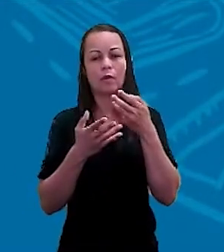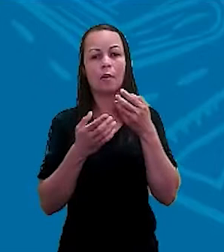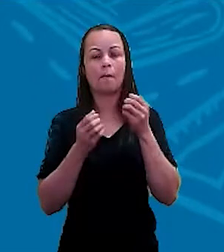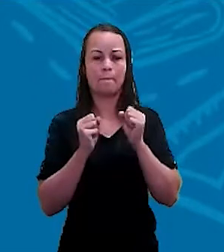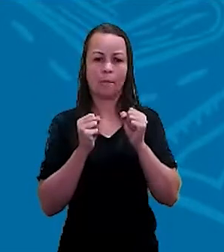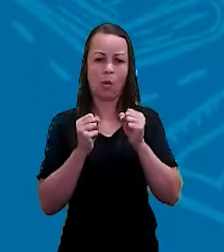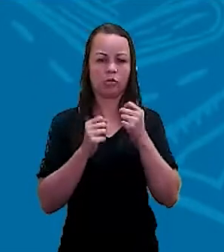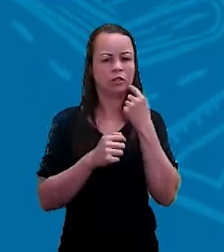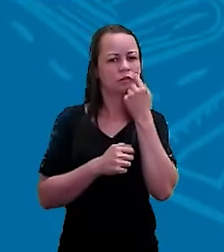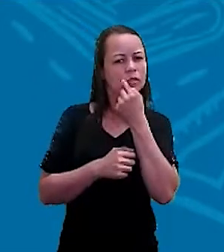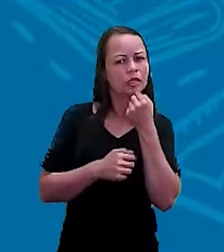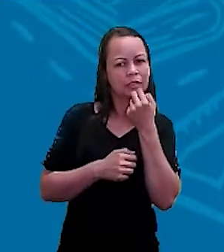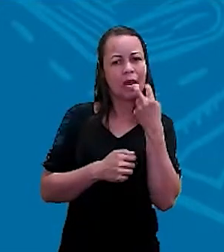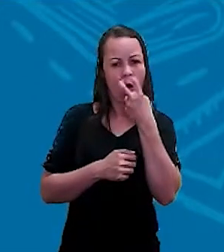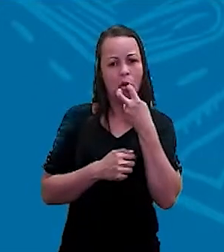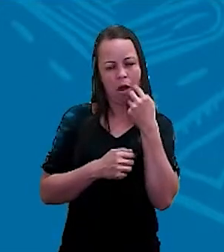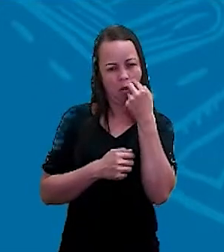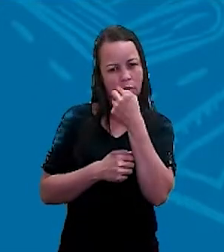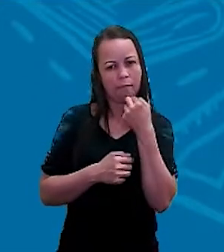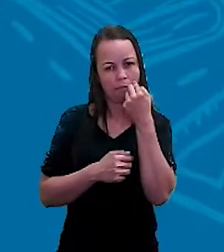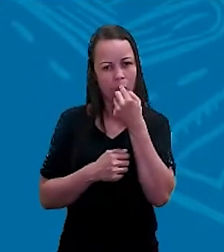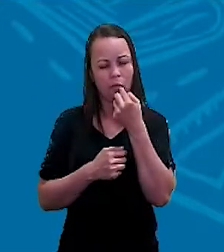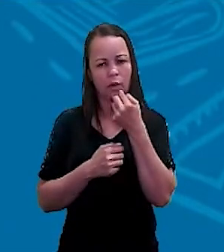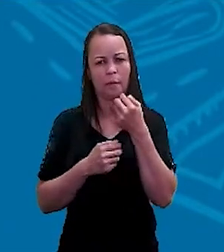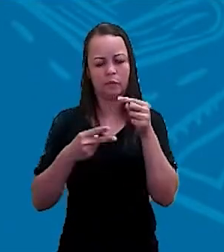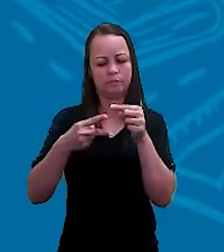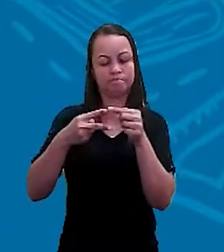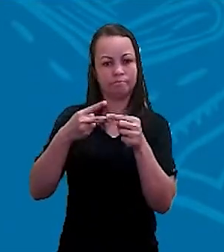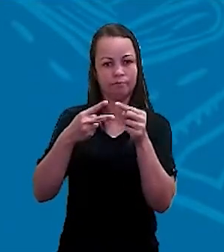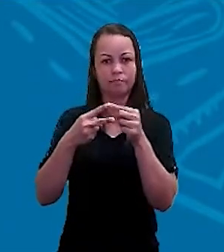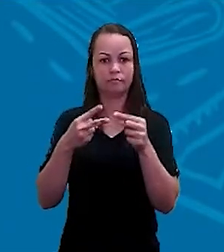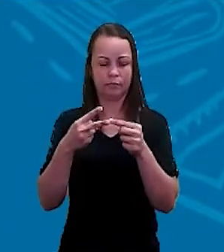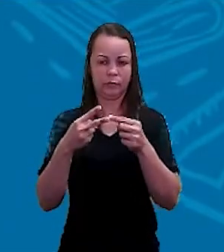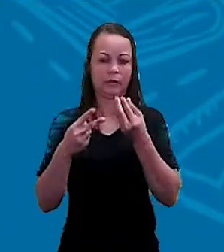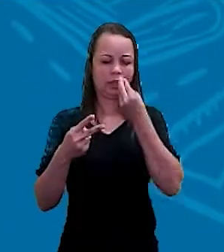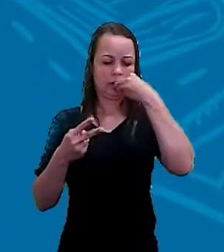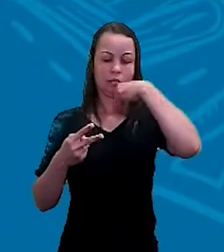nessa região oral, nossa, na boca, dois processos